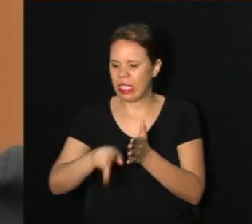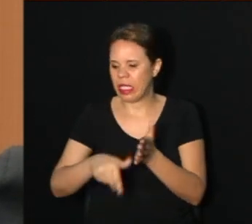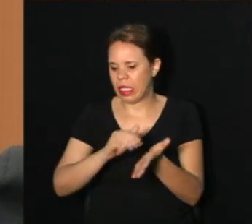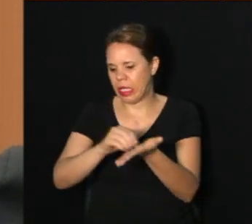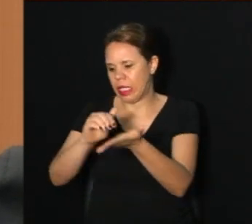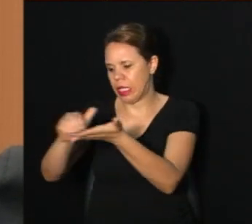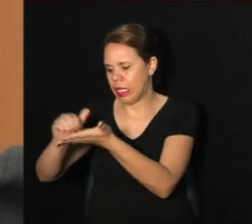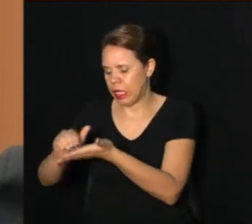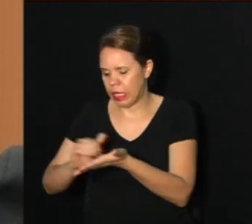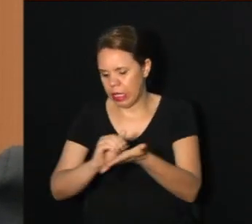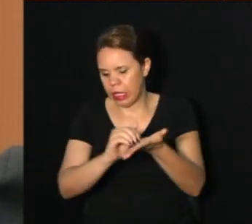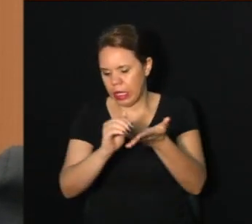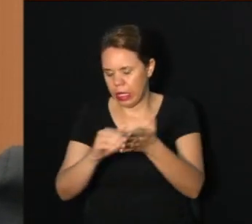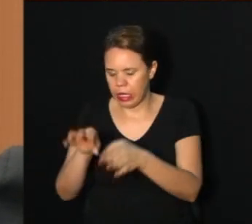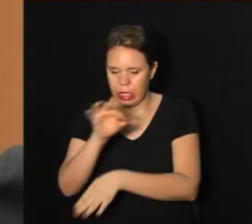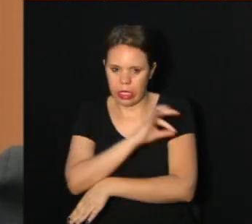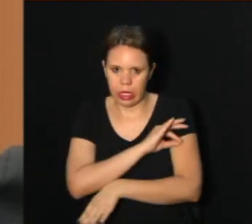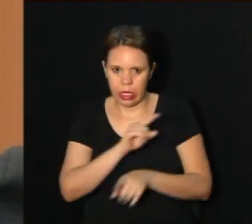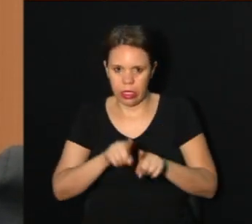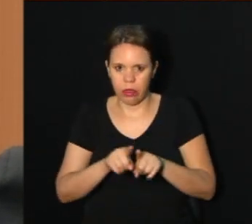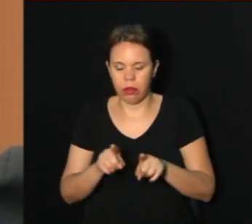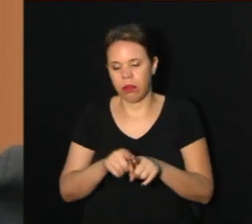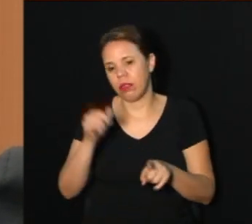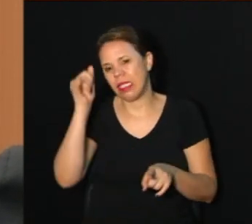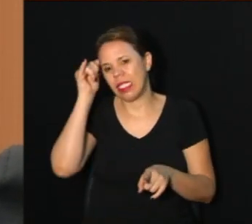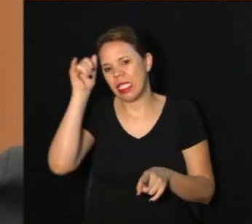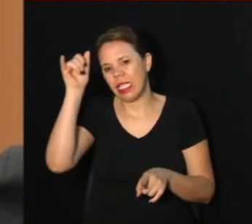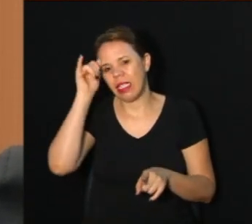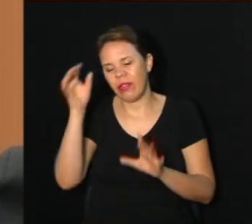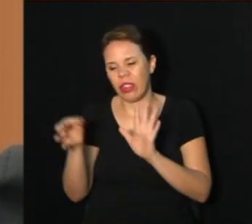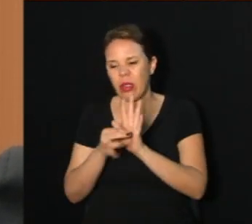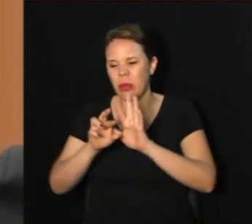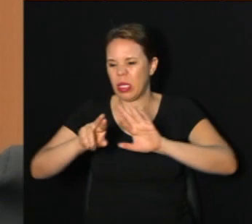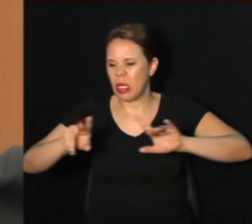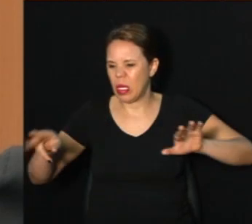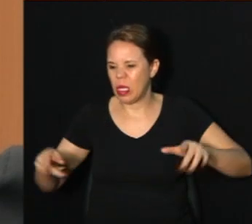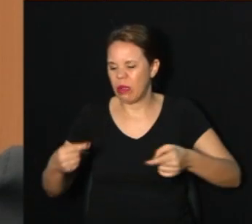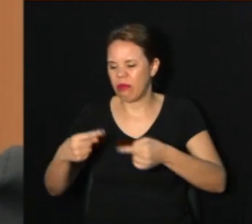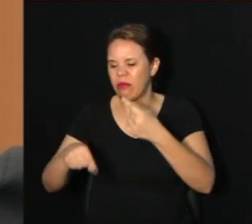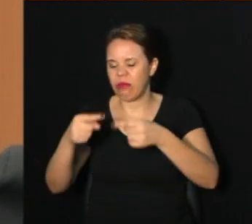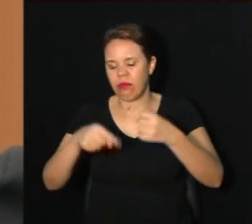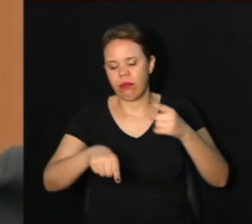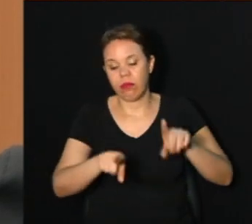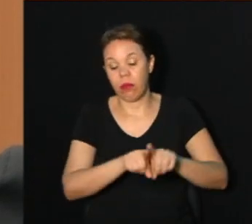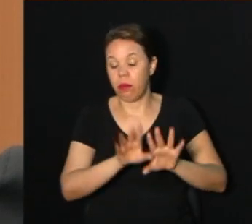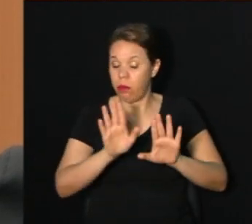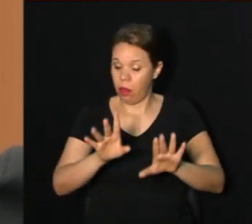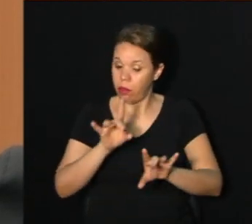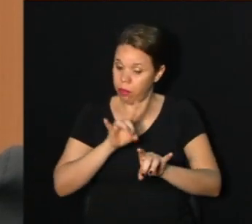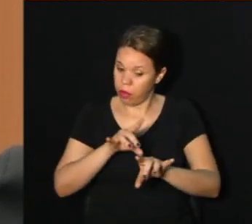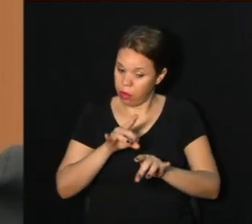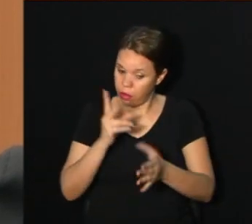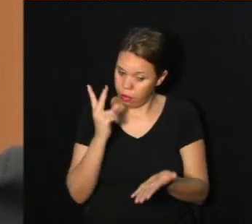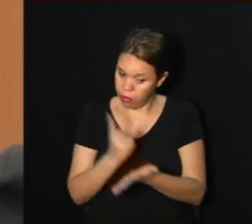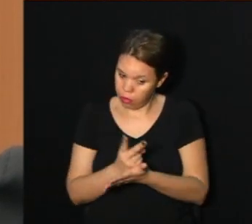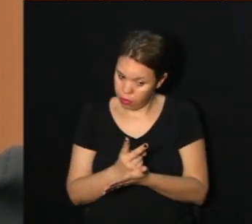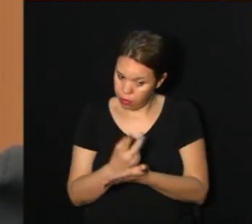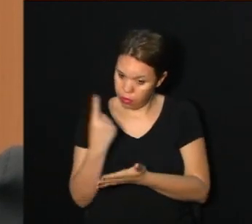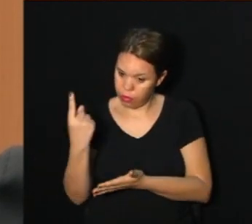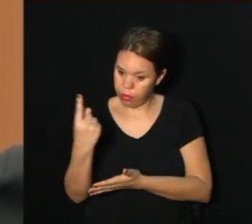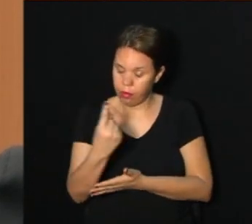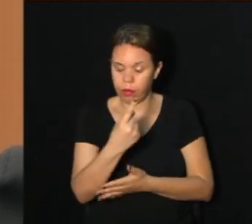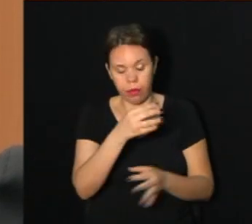secretarias. Evita-se, assim, a pulverização de opiniões jurídicas, apesar da independência técnica mantida e necessária de cada